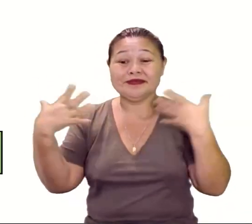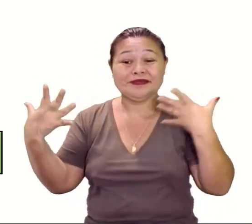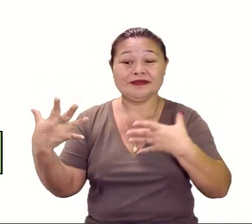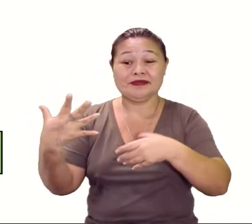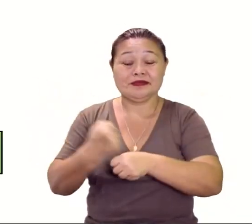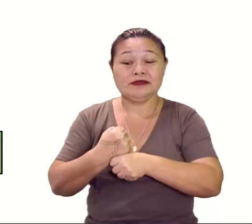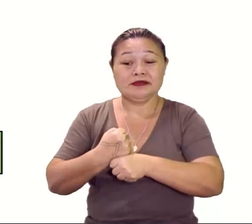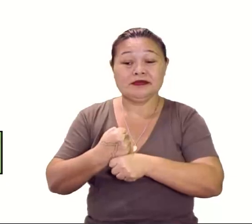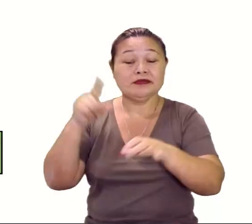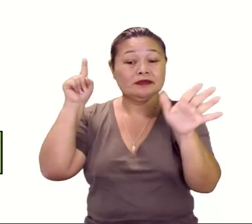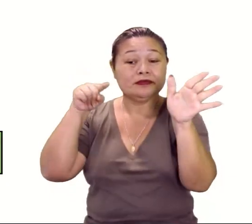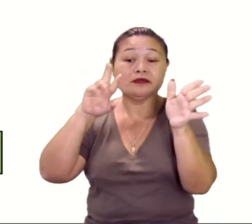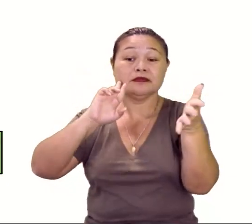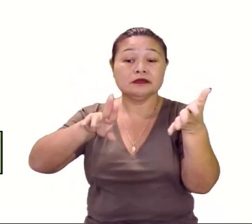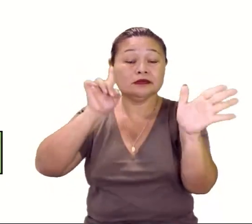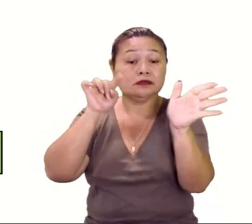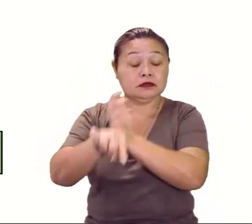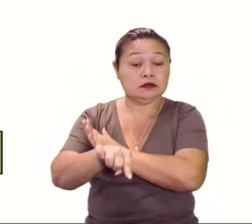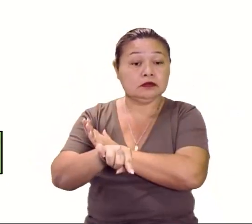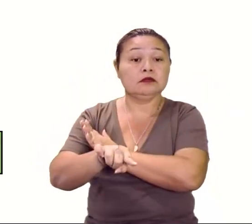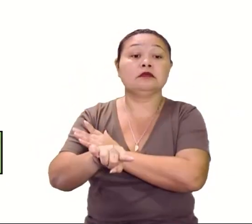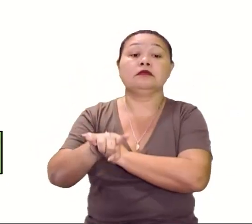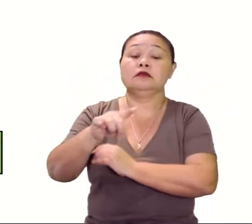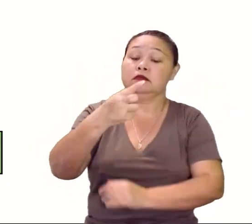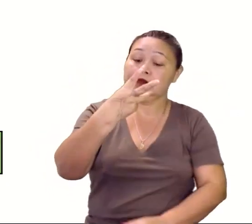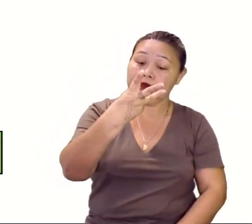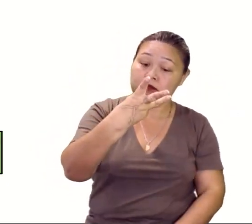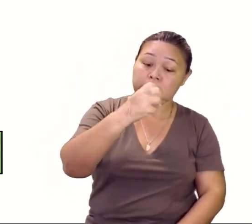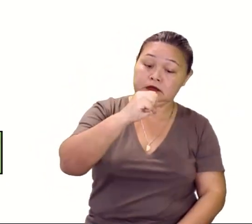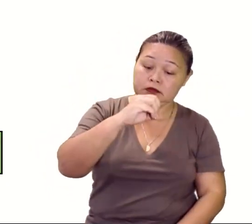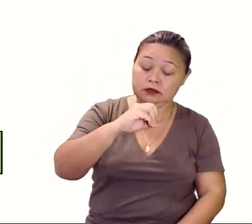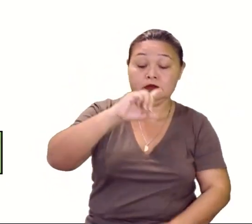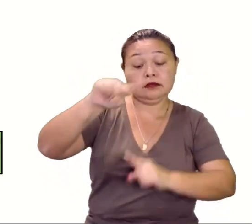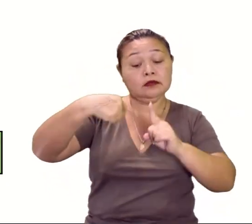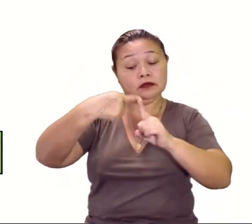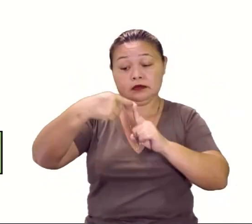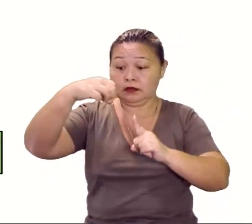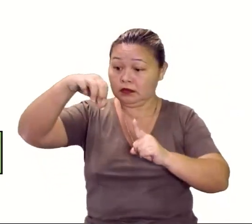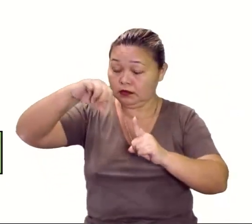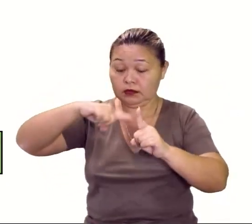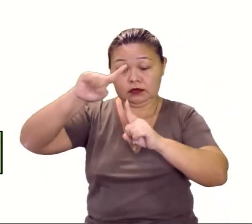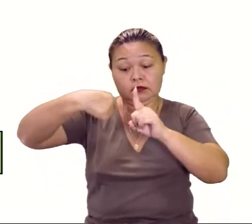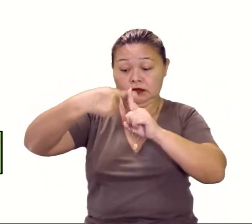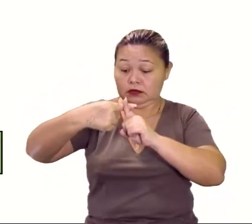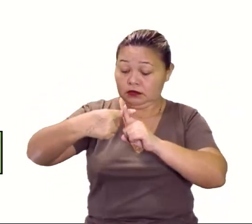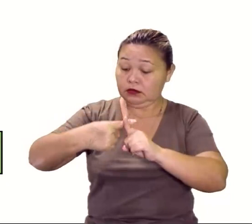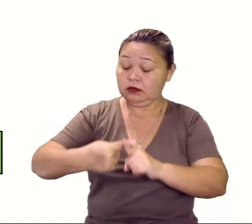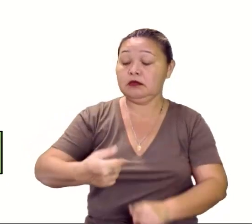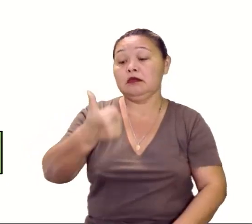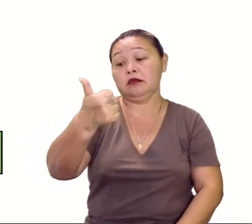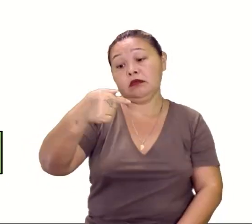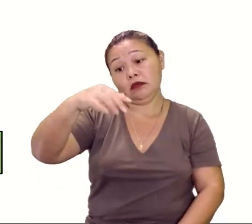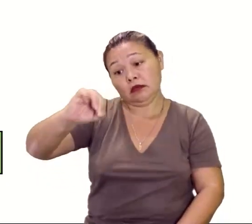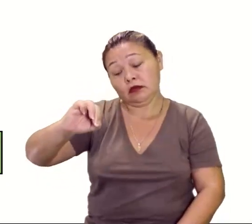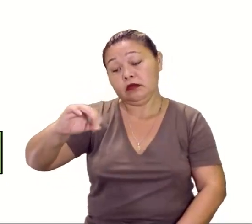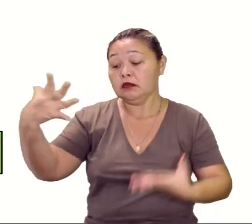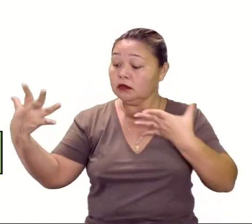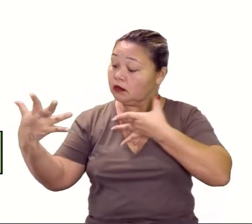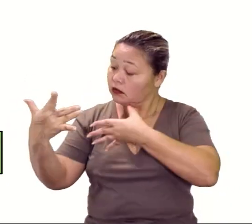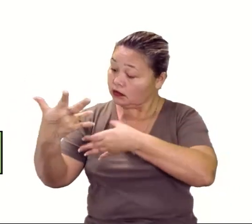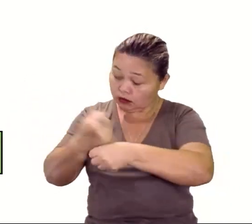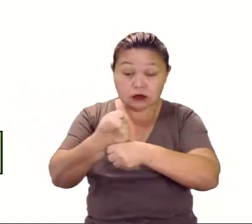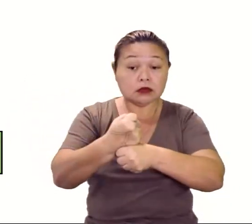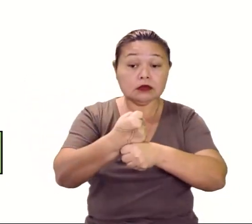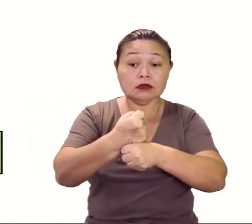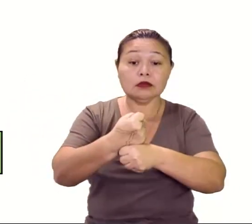soma para responder a pergunta. Então agora sim, eu vou somar 380 com 90 com 170. Somando